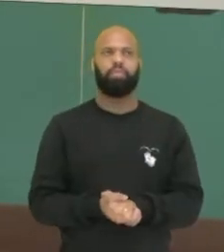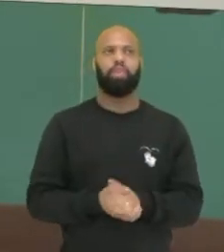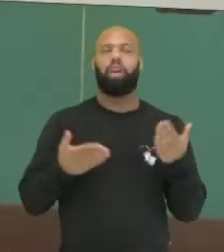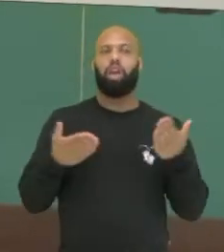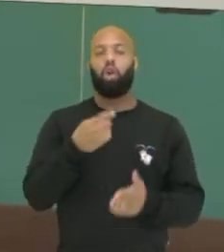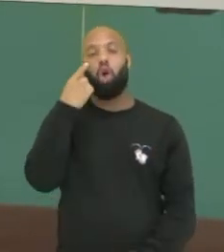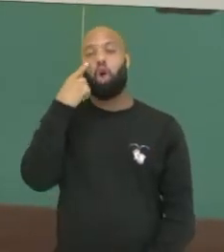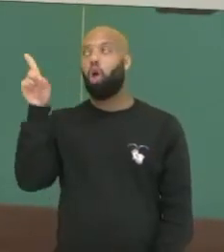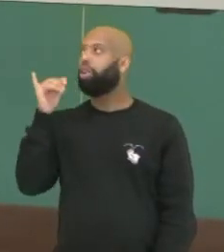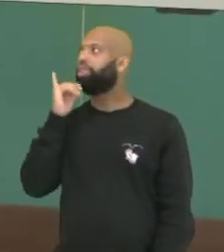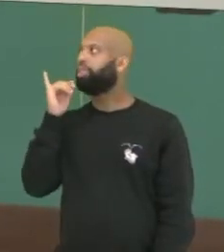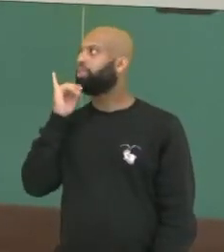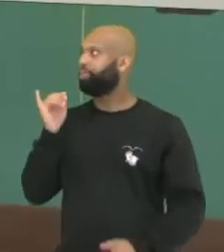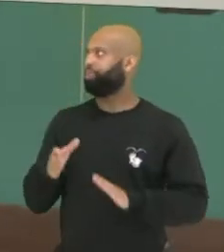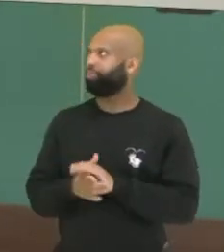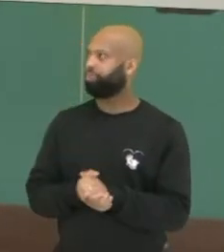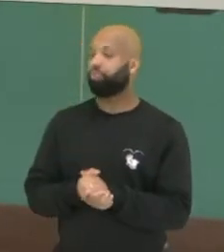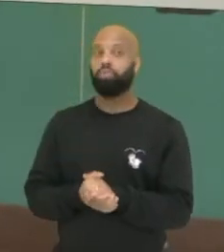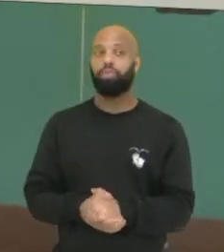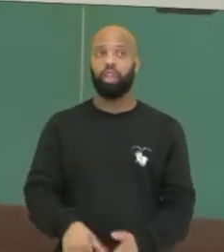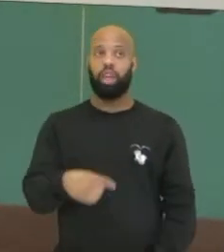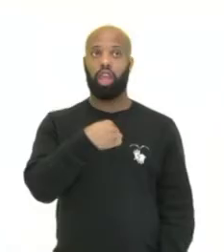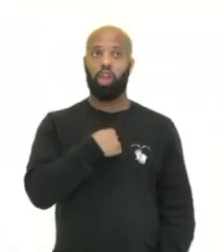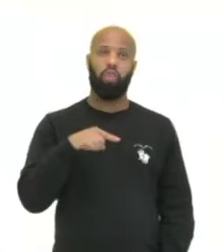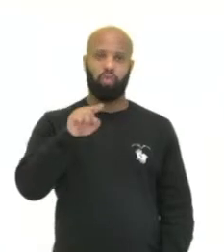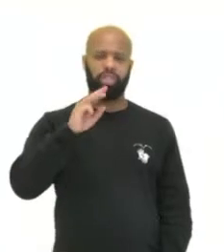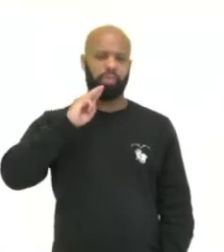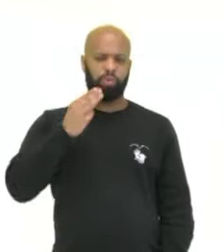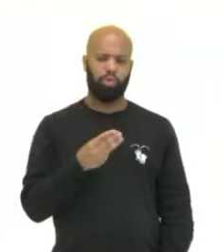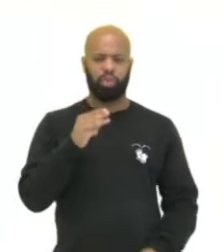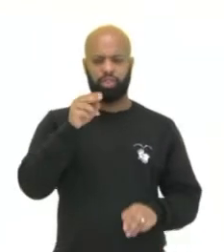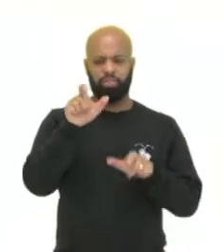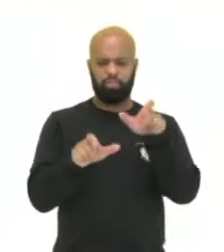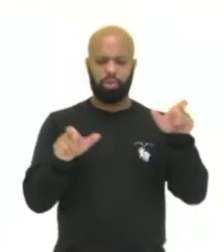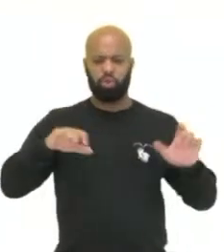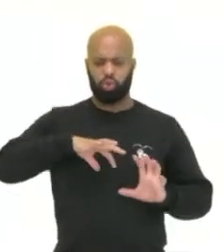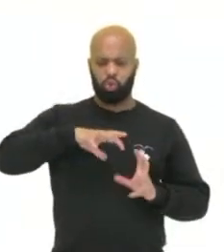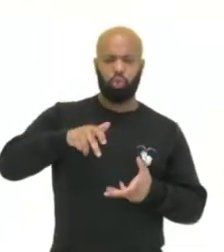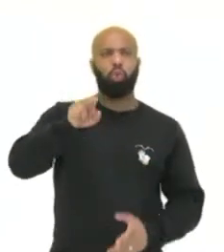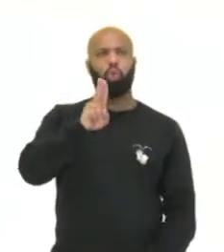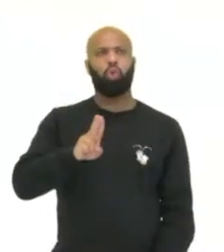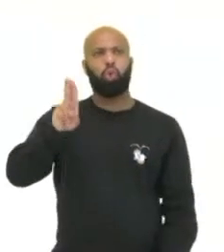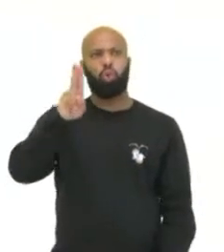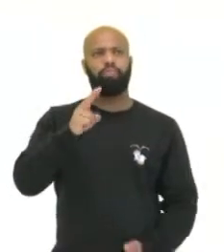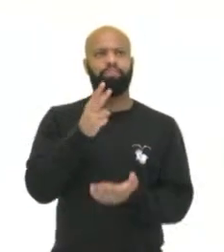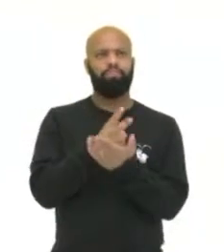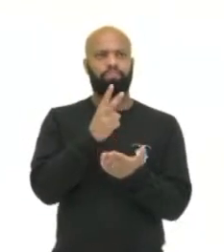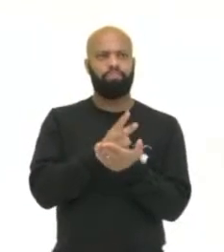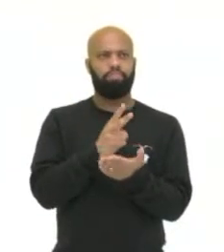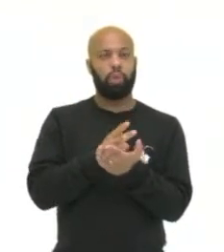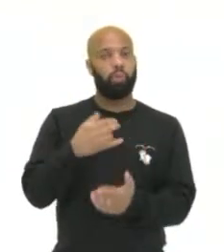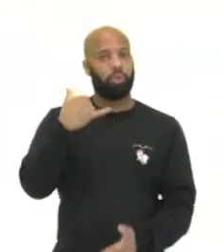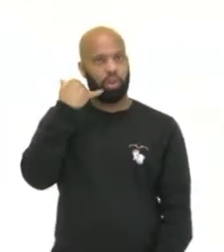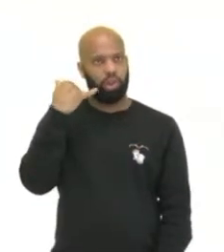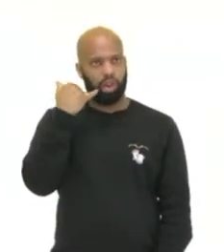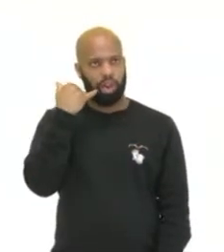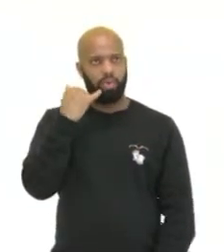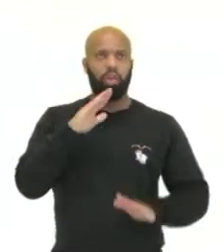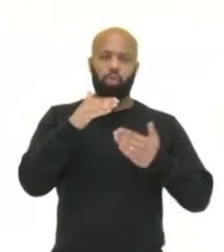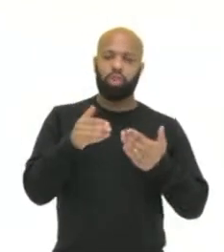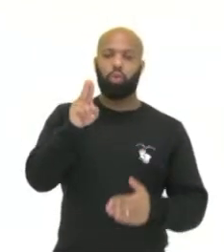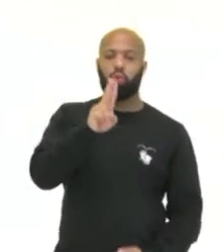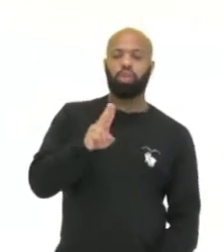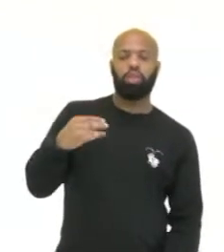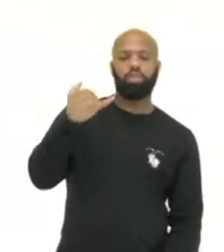aqui um exemplo. Eu e você e milhões de pessoas no mundo fazemos uso frequente do celular. É com ele